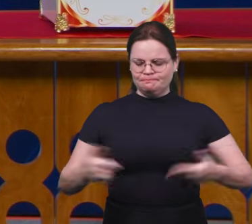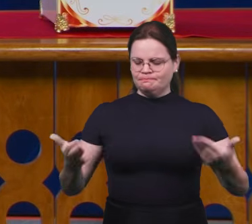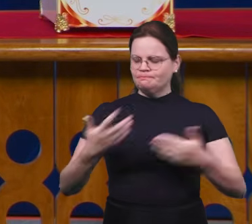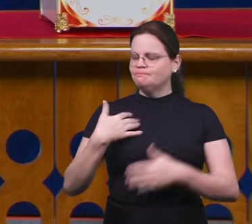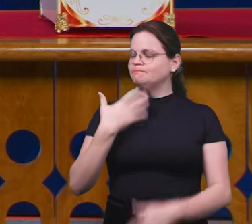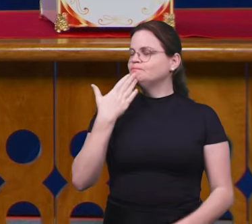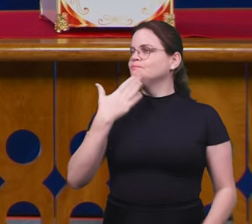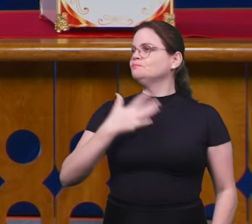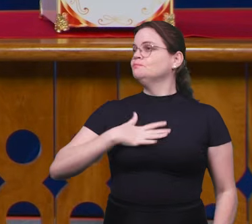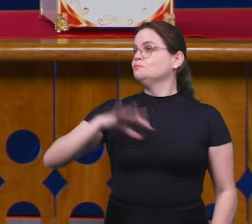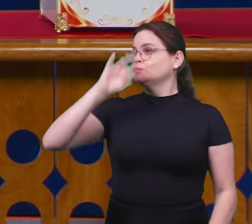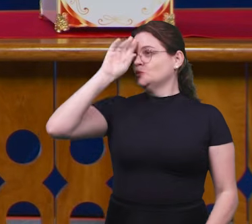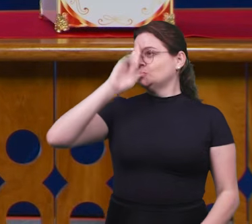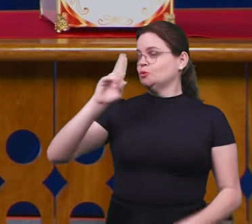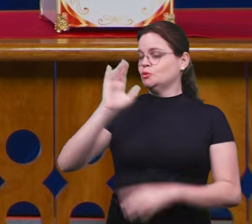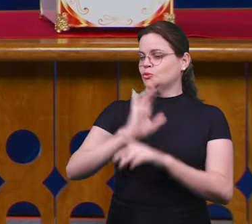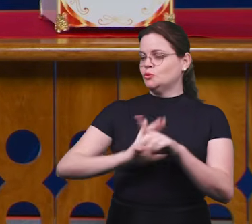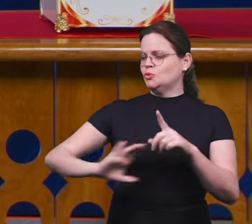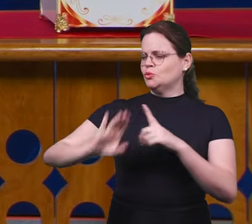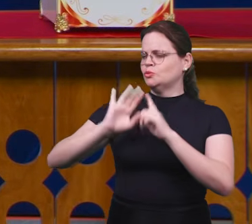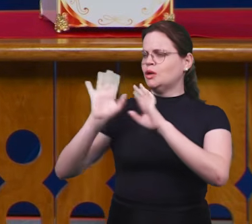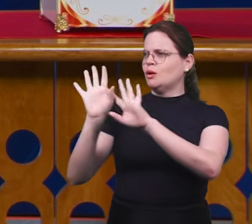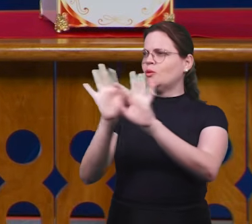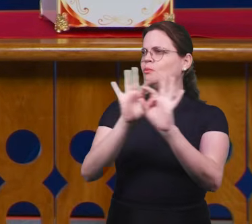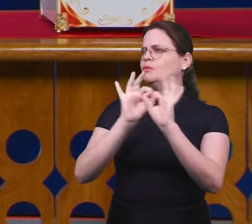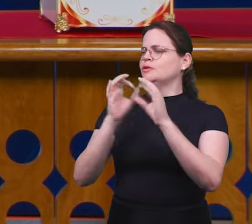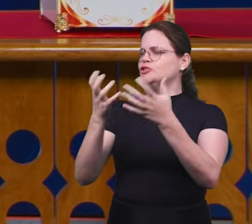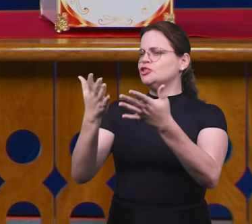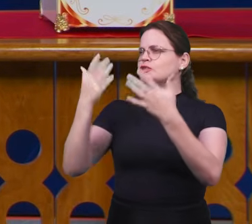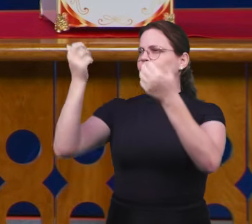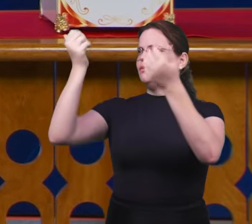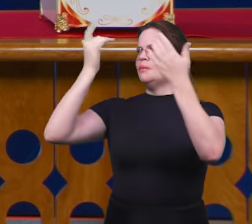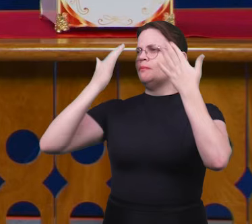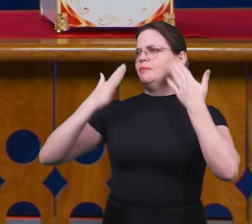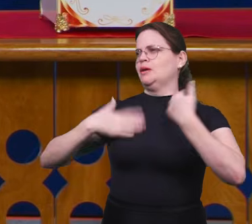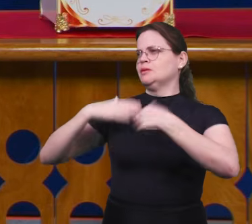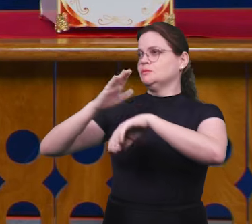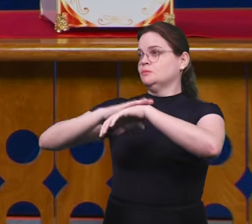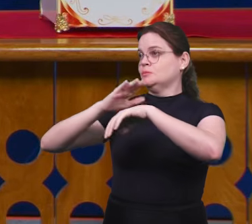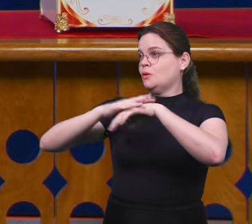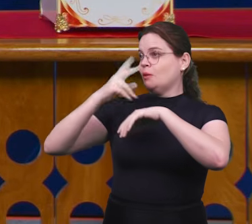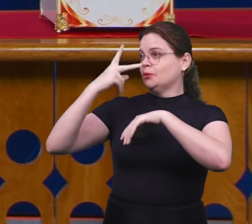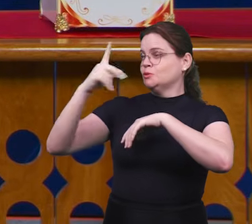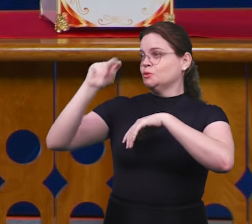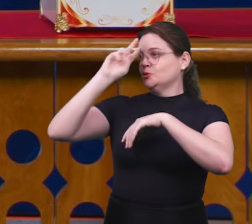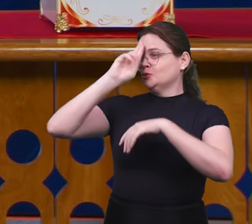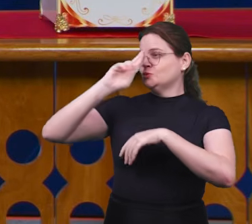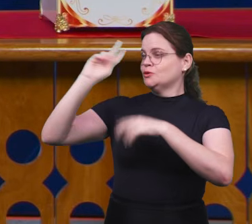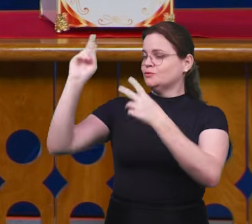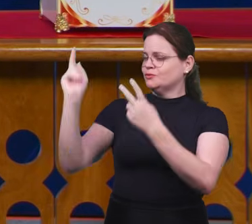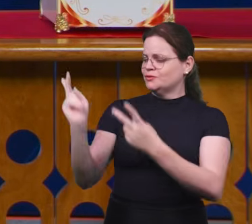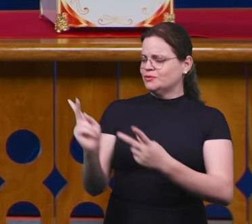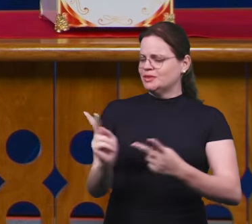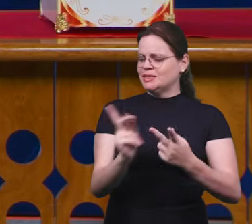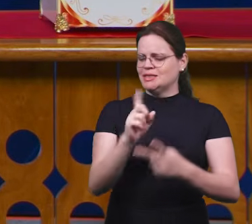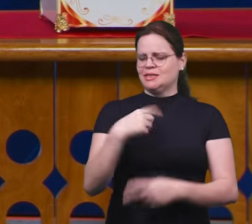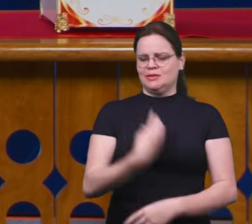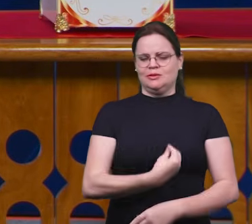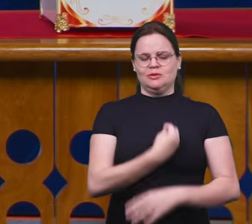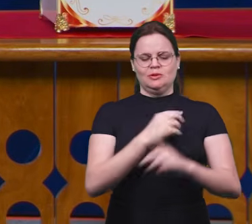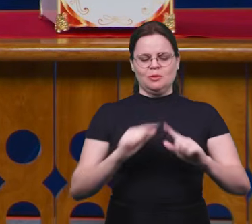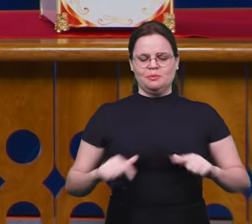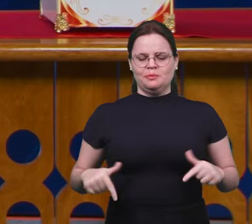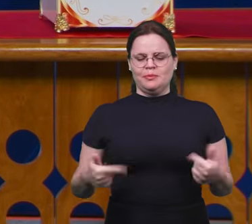Senhor, neste culto em busca de uma bênção do Senhor. Que o Senhor nos visite, que o Senhor